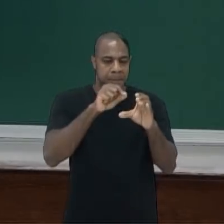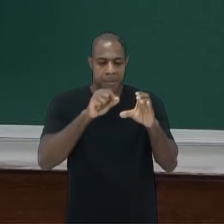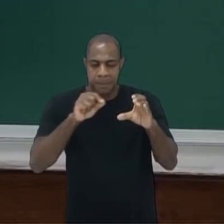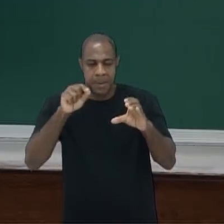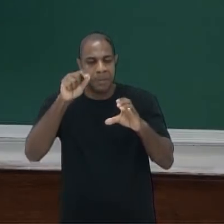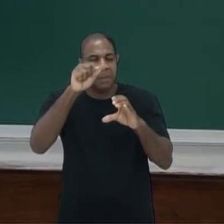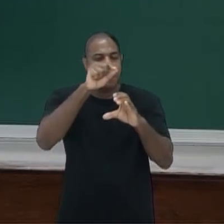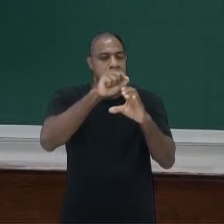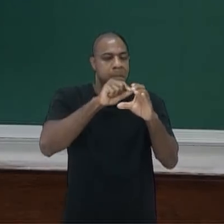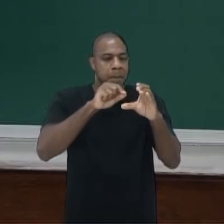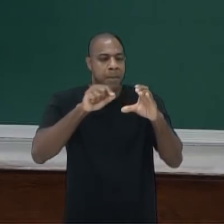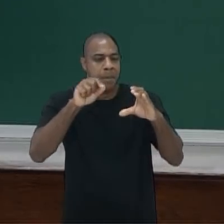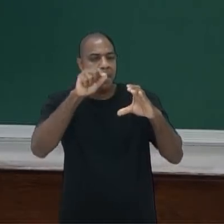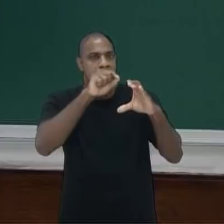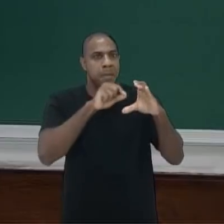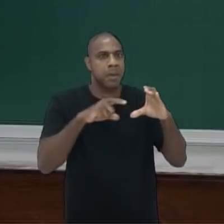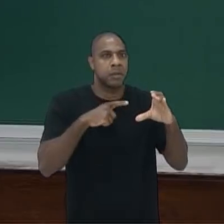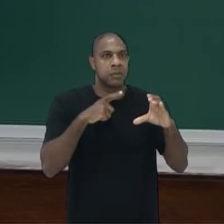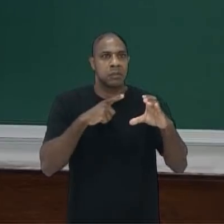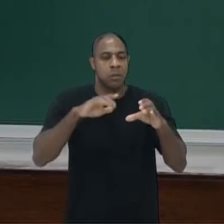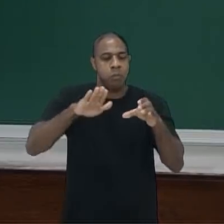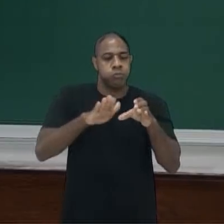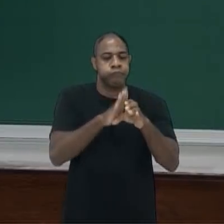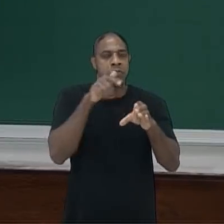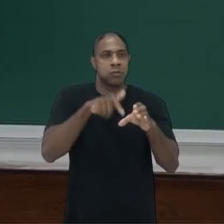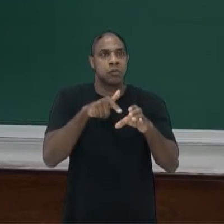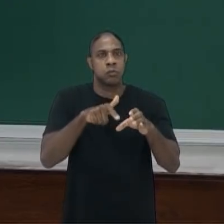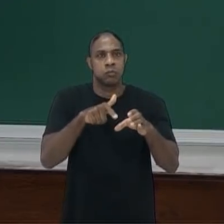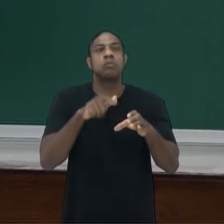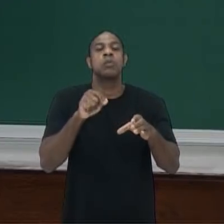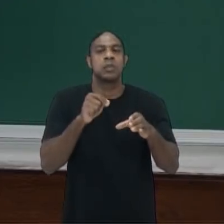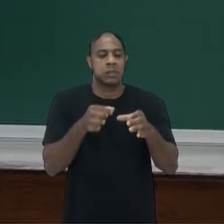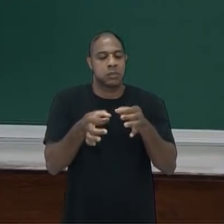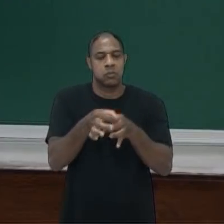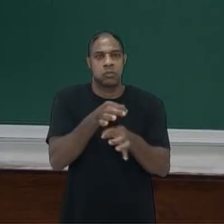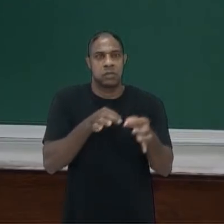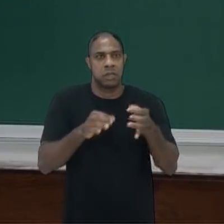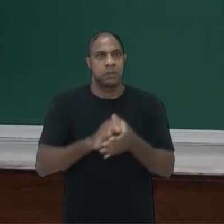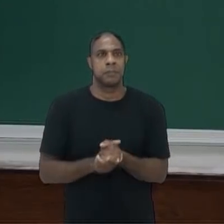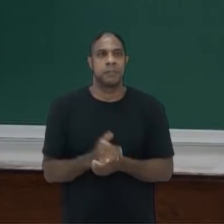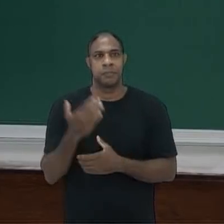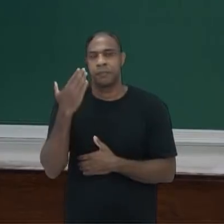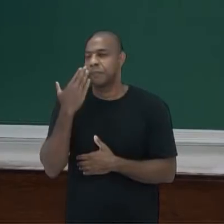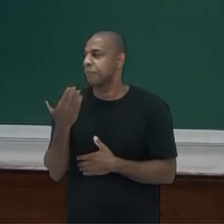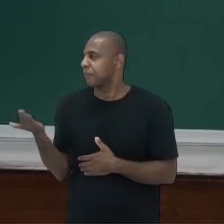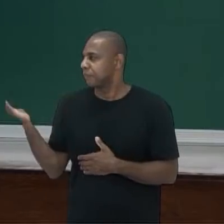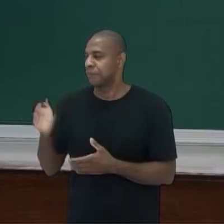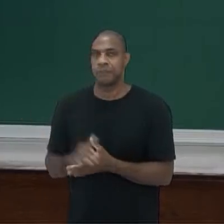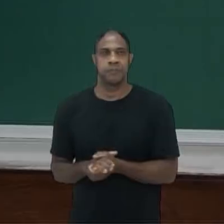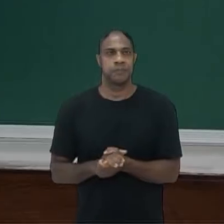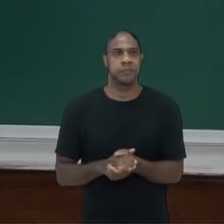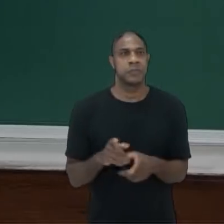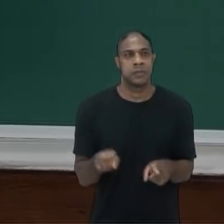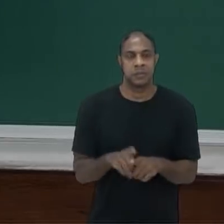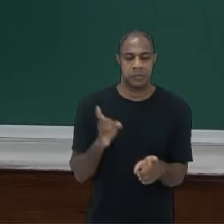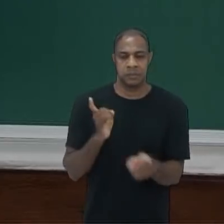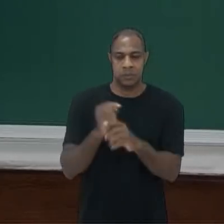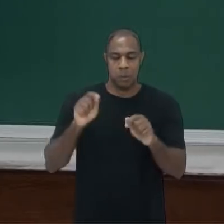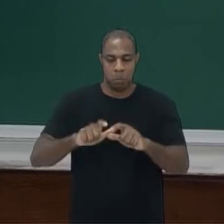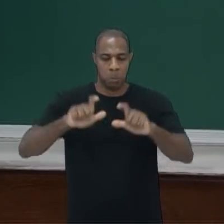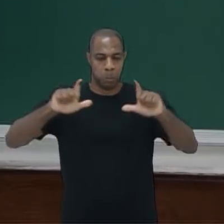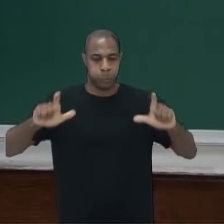que remete ao preenchimento da nossa célula, o citoplasma. Aí eu trago para vocês, bem